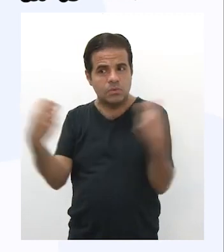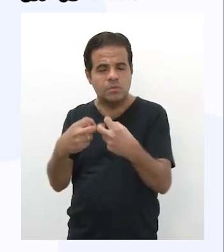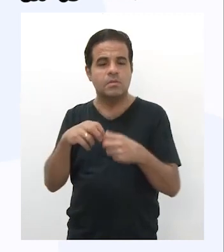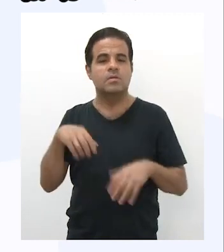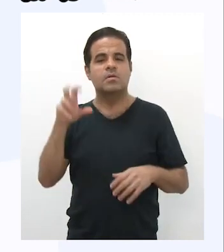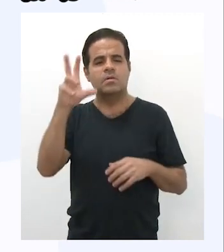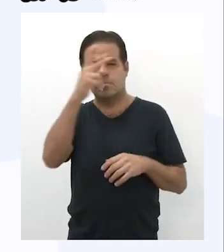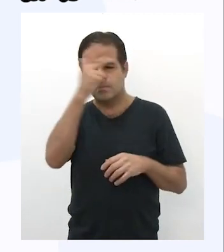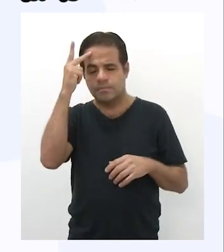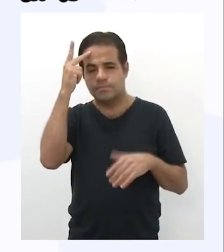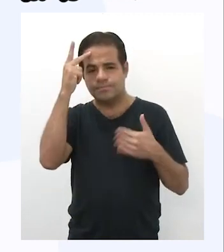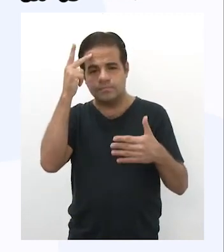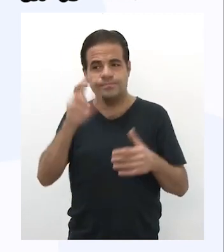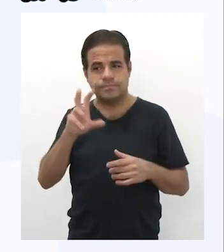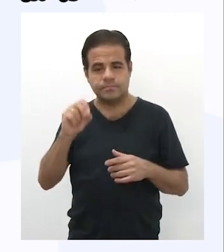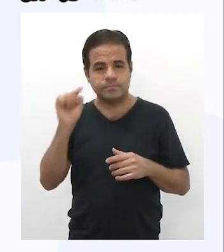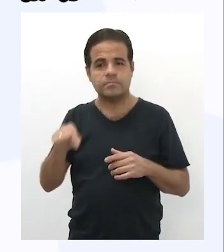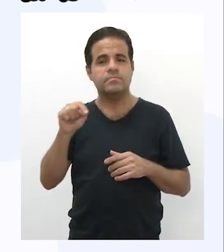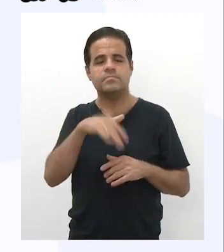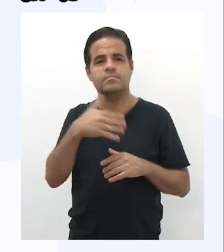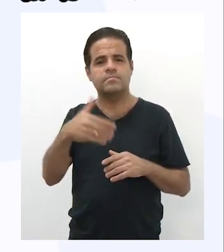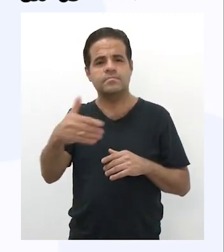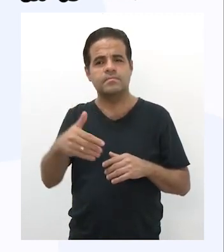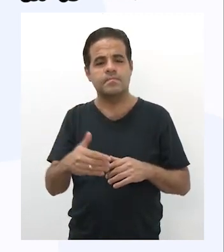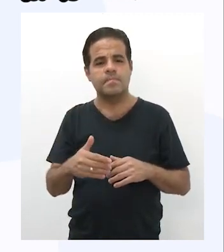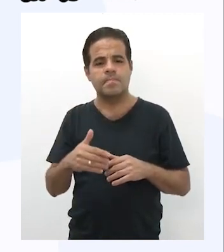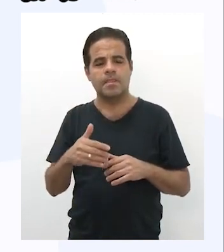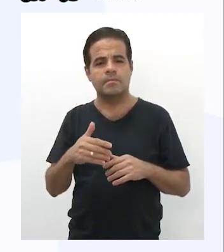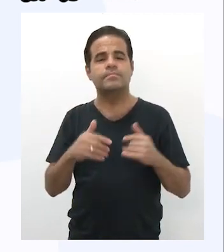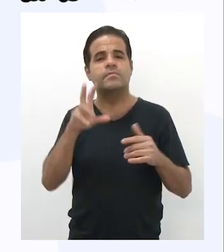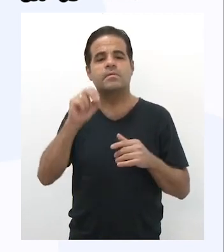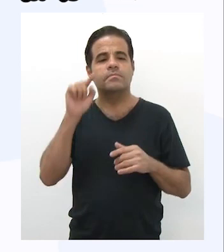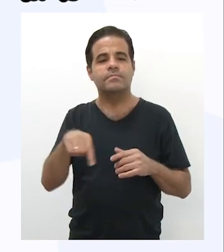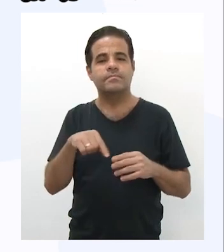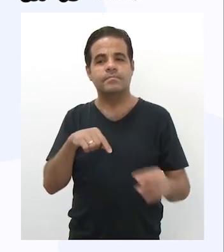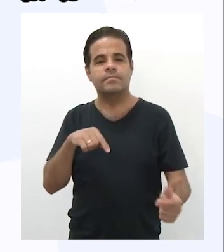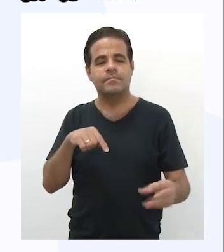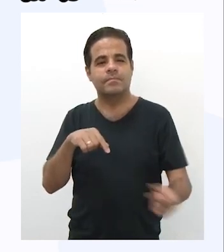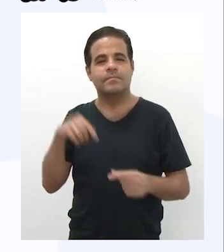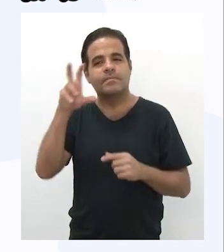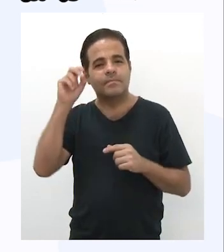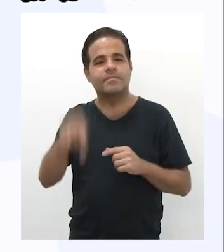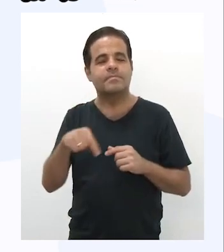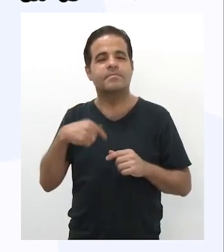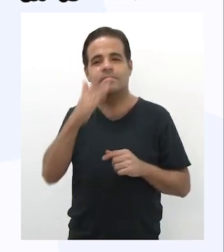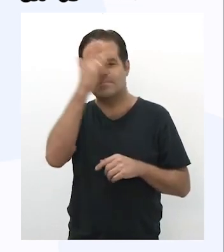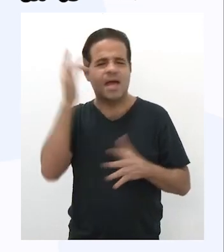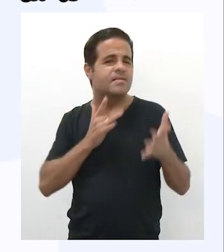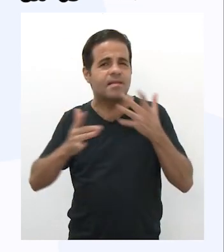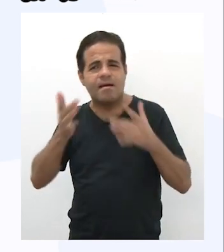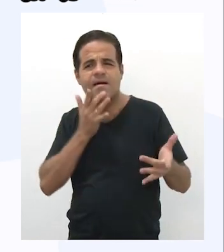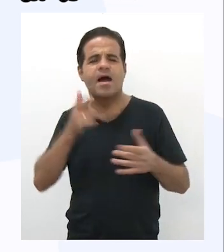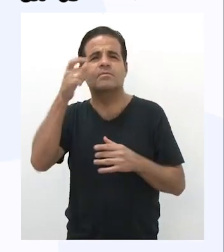mil pessoas, elas iam até o Coliseu assistir essas batalhas, assistir alguns eventos, peças de